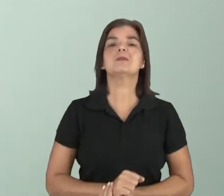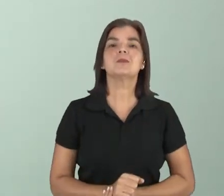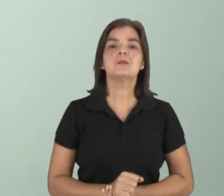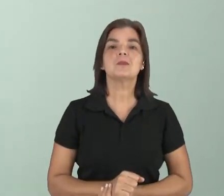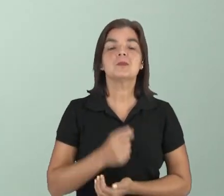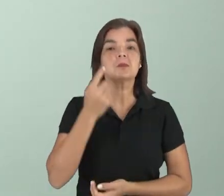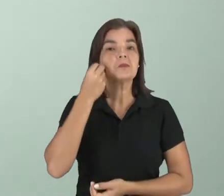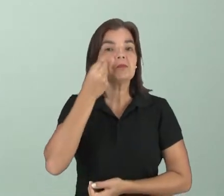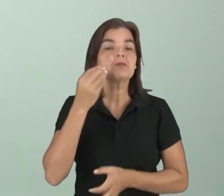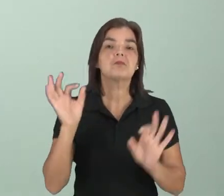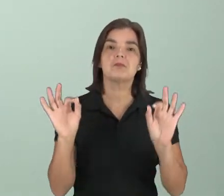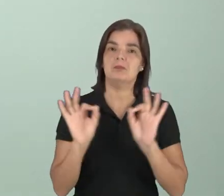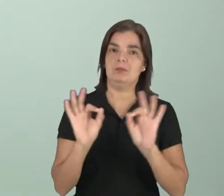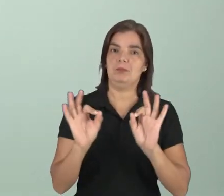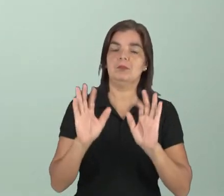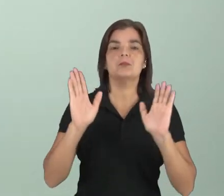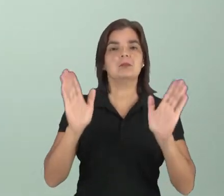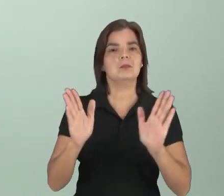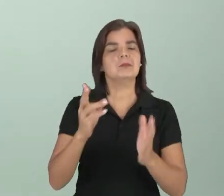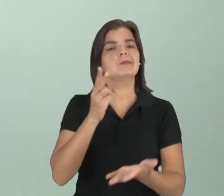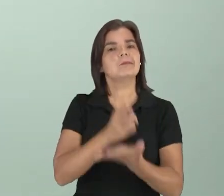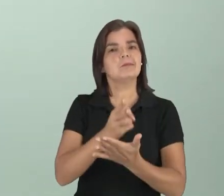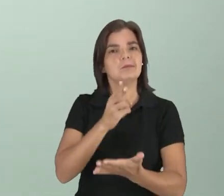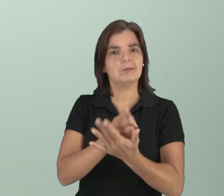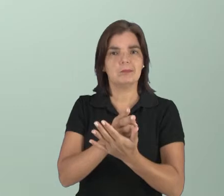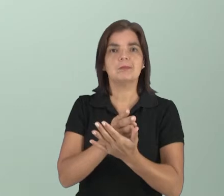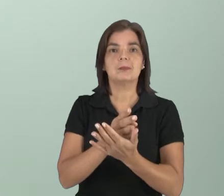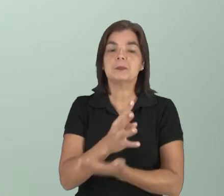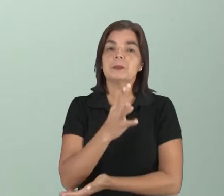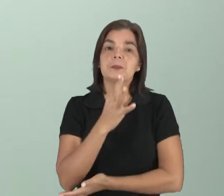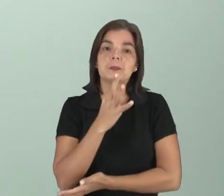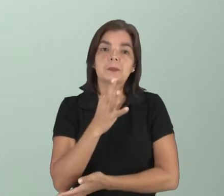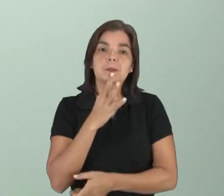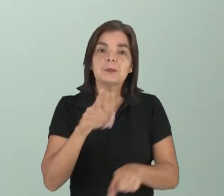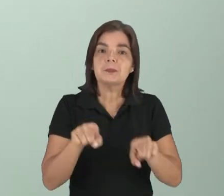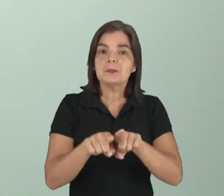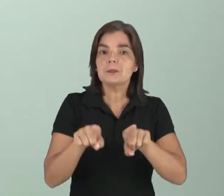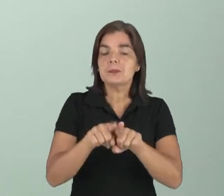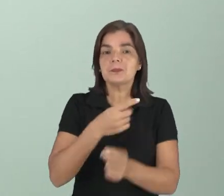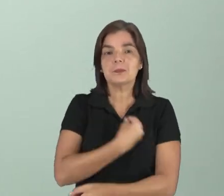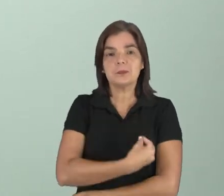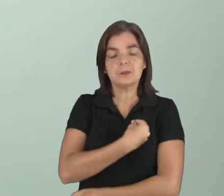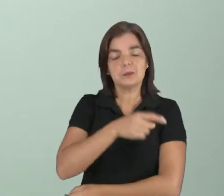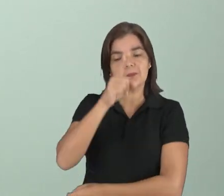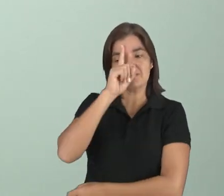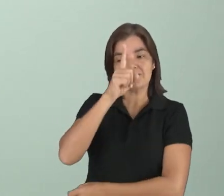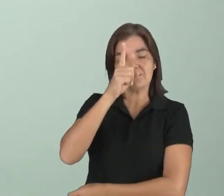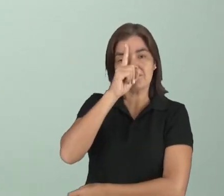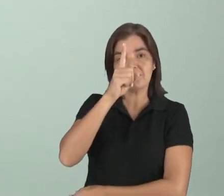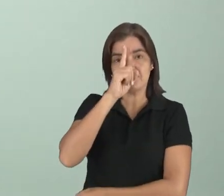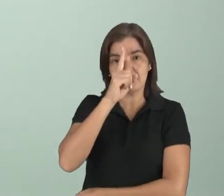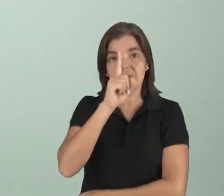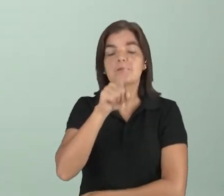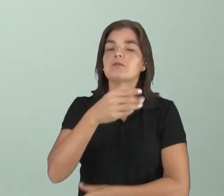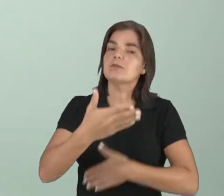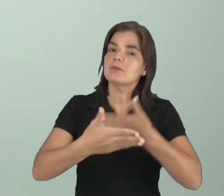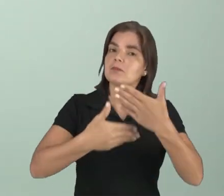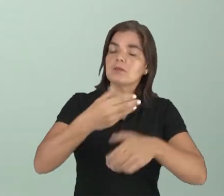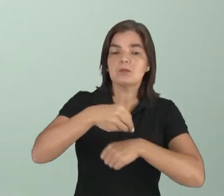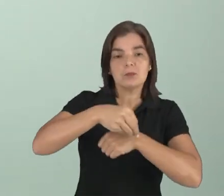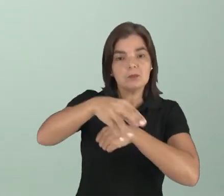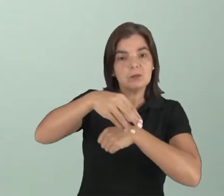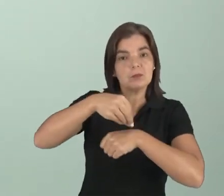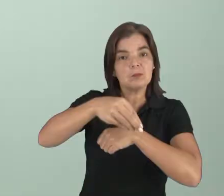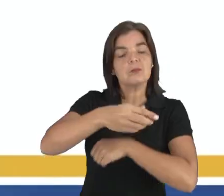não foi experimentado. Geralmente, o conhecimento de senso comum ele está presente no nosso cotidiano e é passado